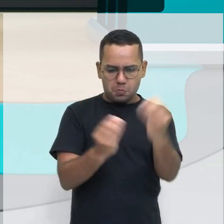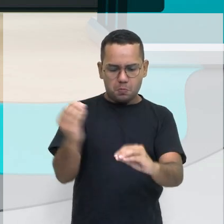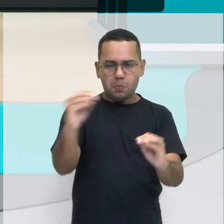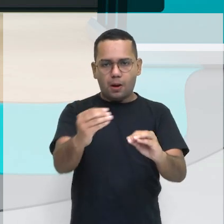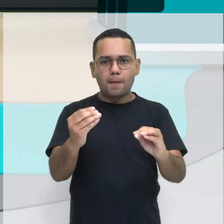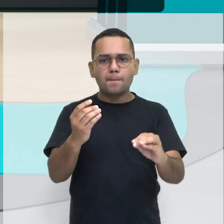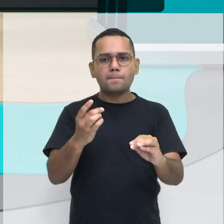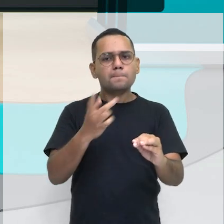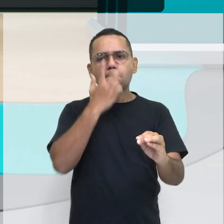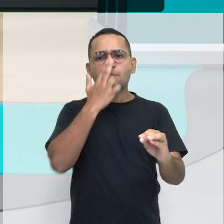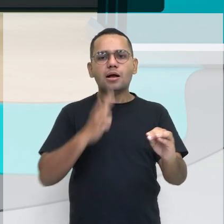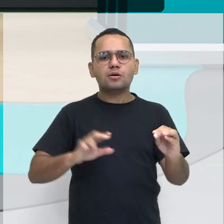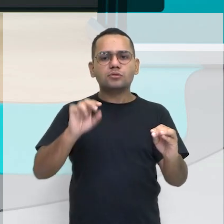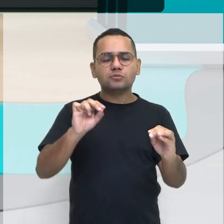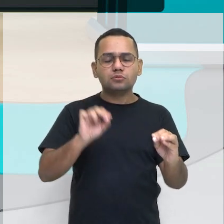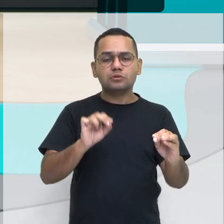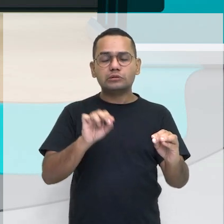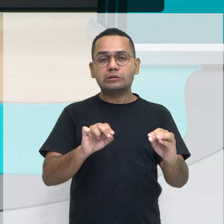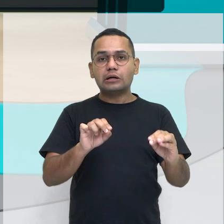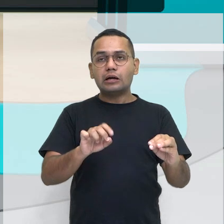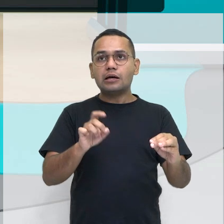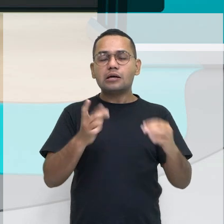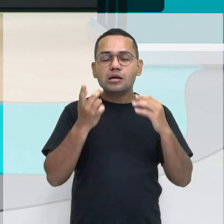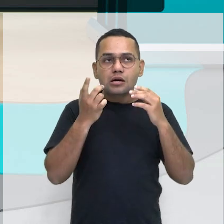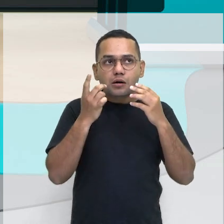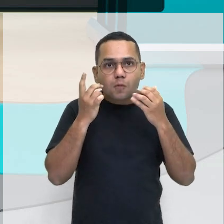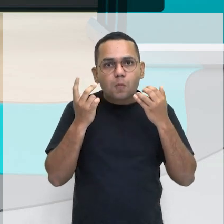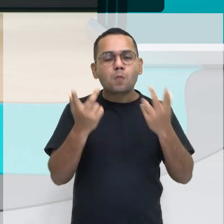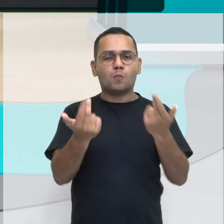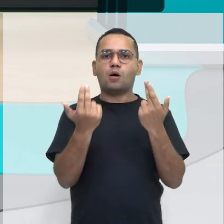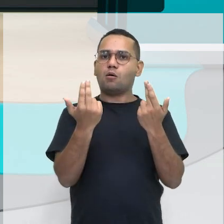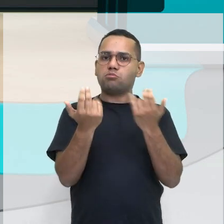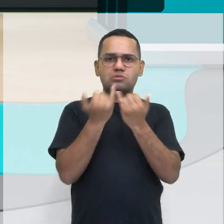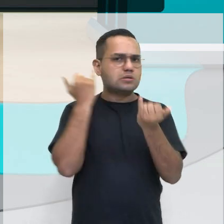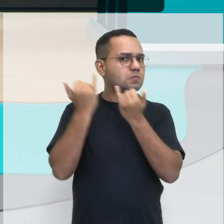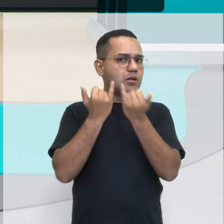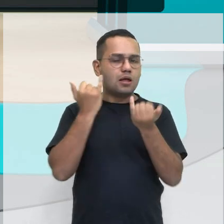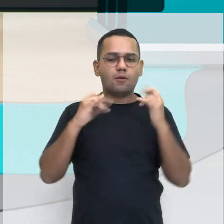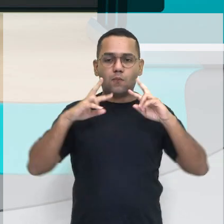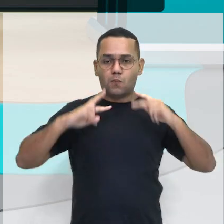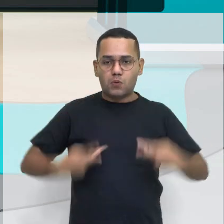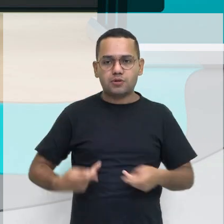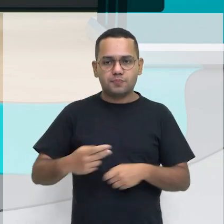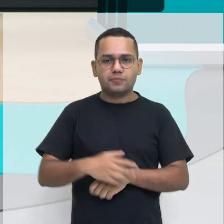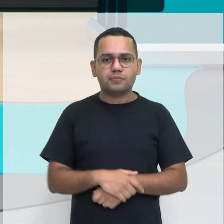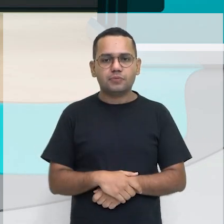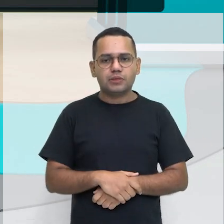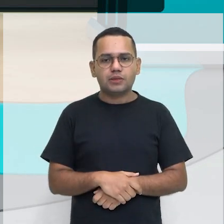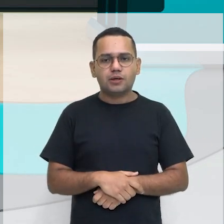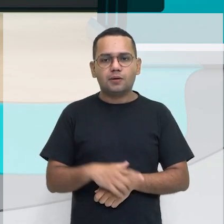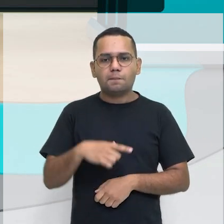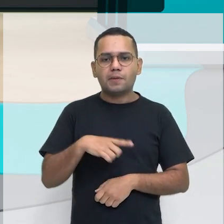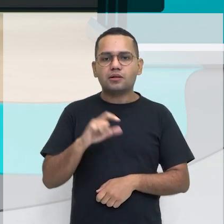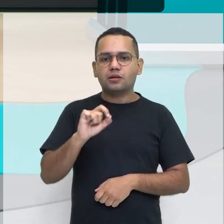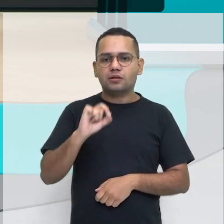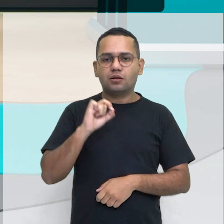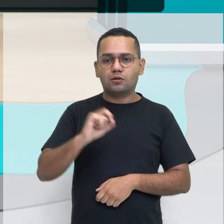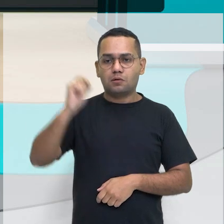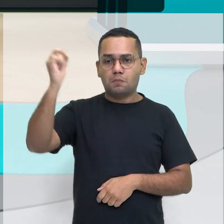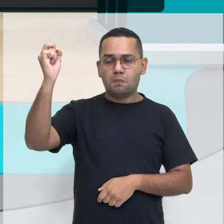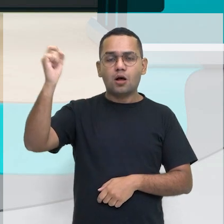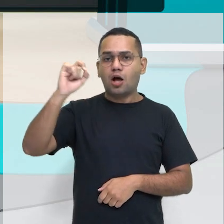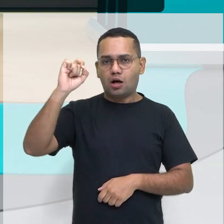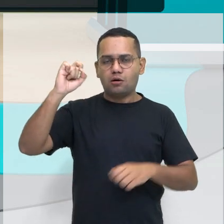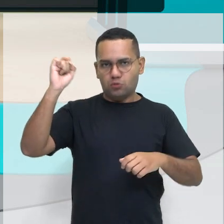com humanos reais, pela penetração de luz nessas camadas de